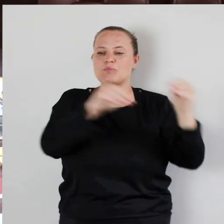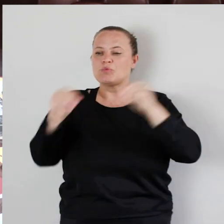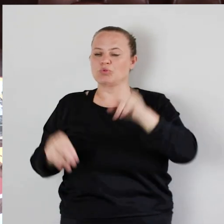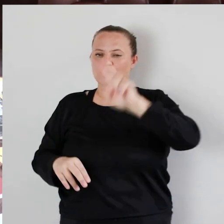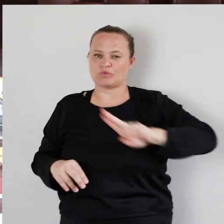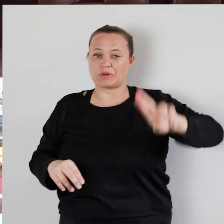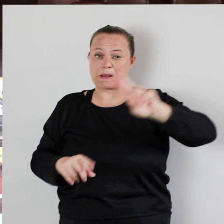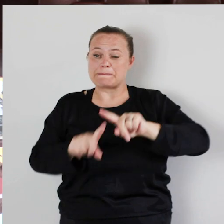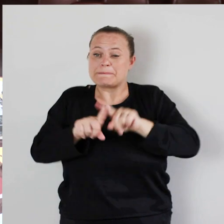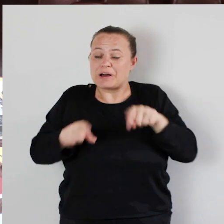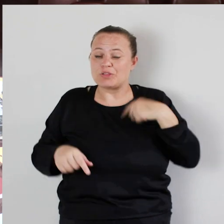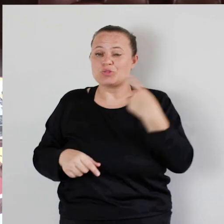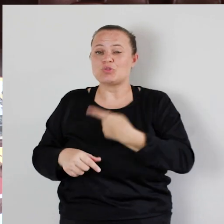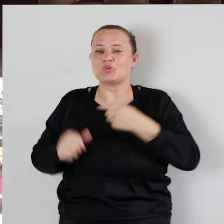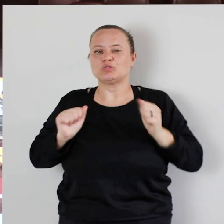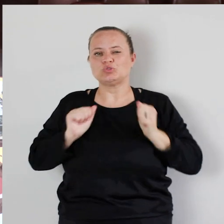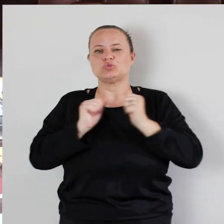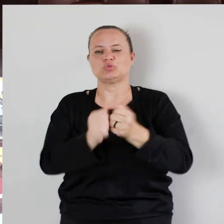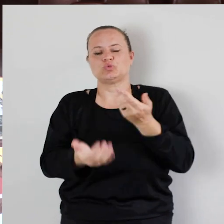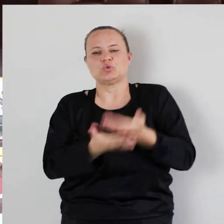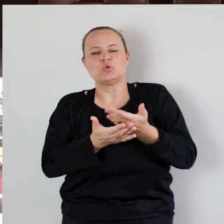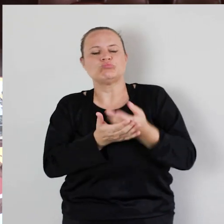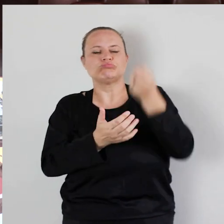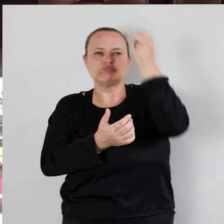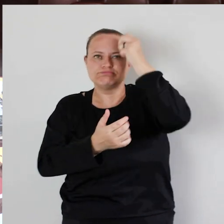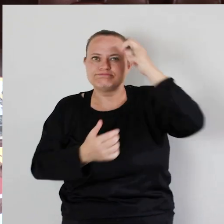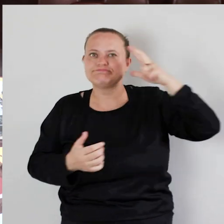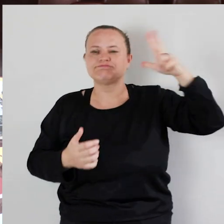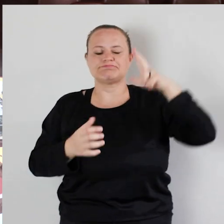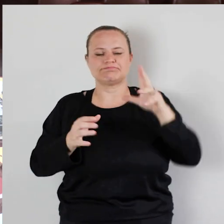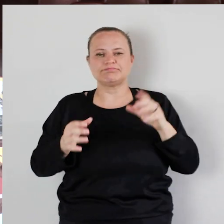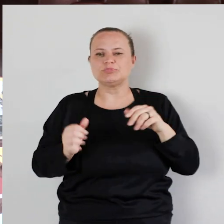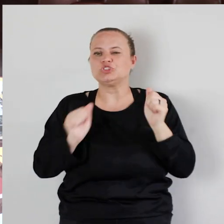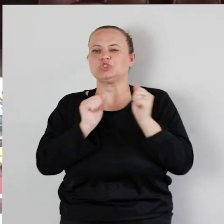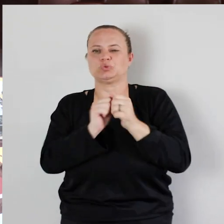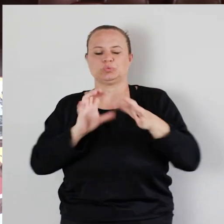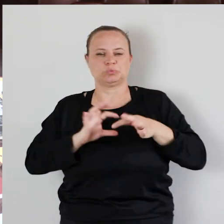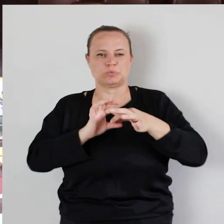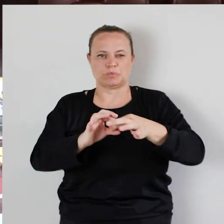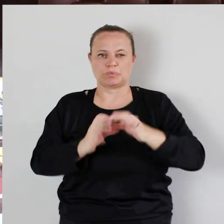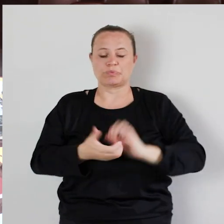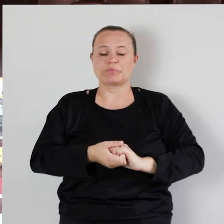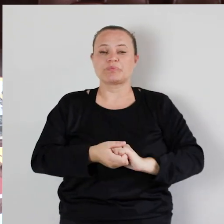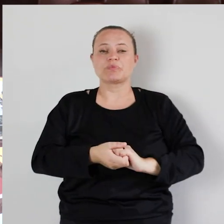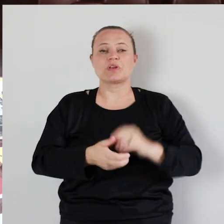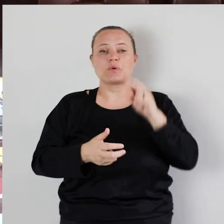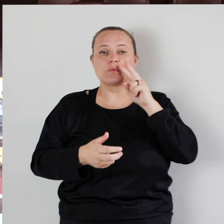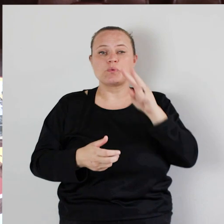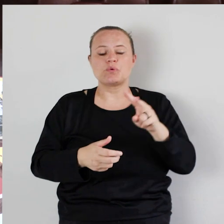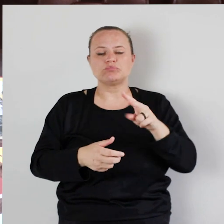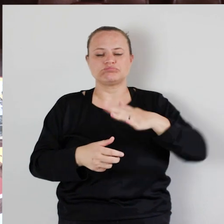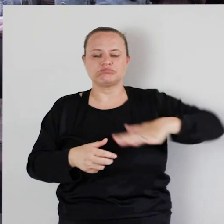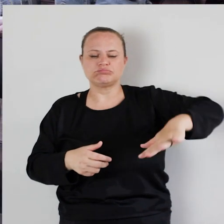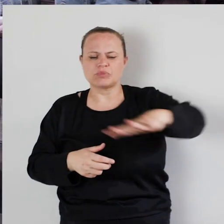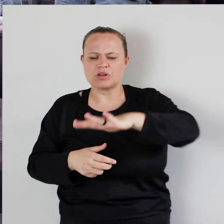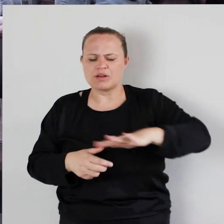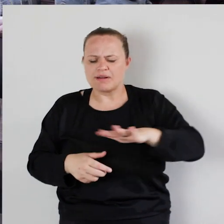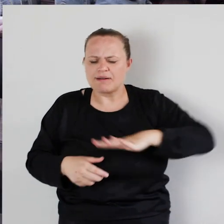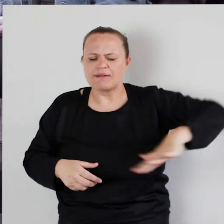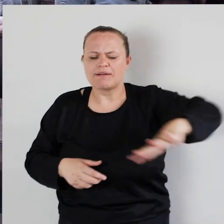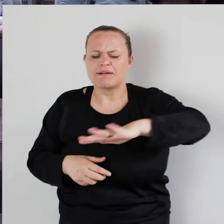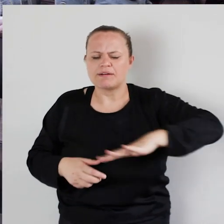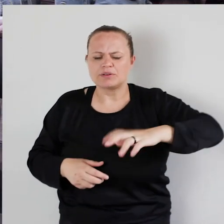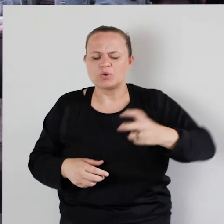colegas foram mudando de universidades, mas a gente vai amadurecendo essa discussão de organizações não empresariais. E